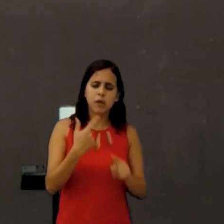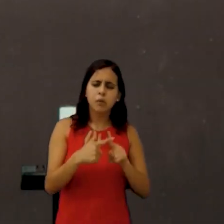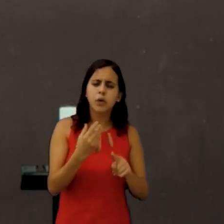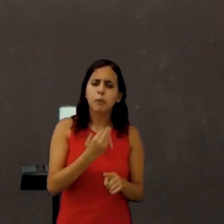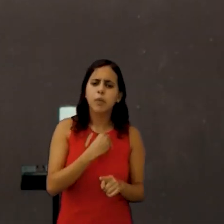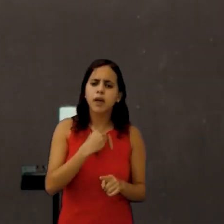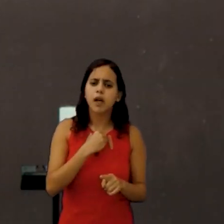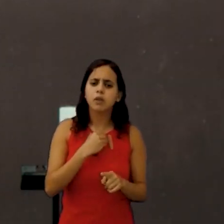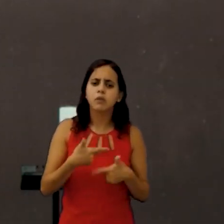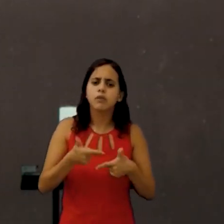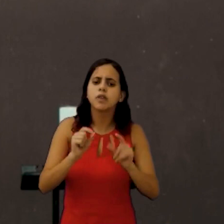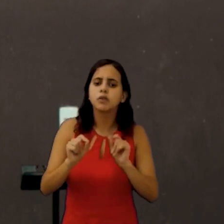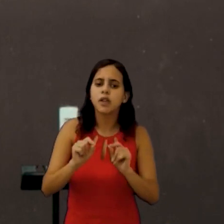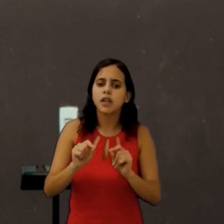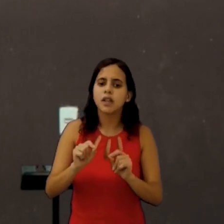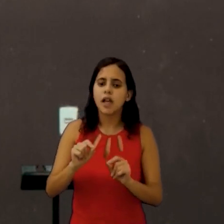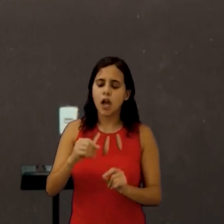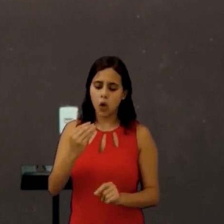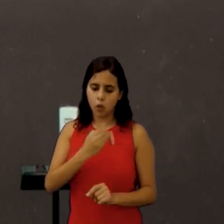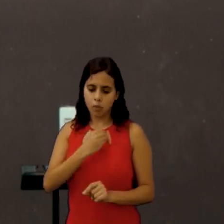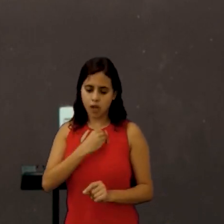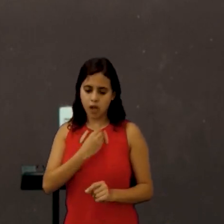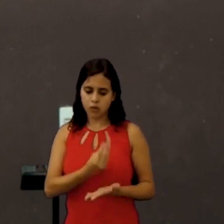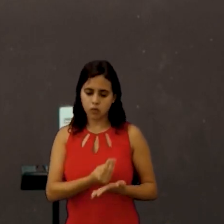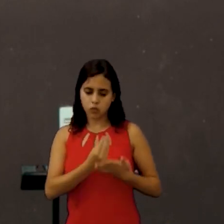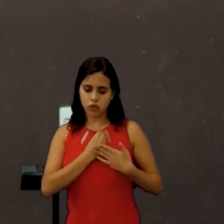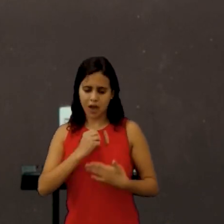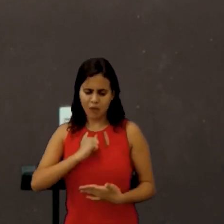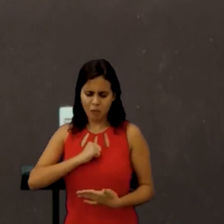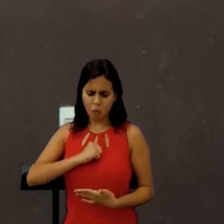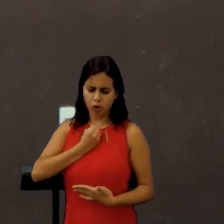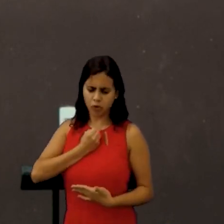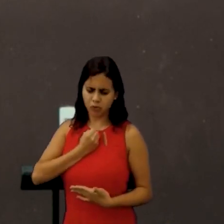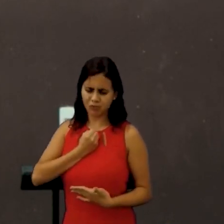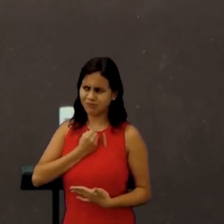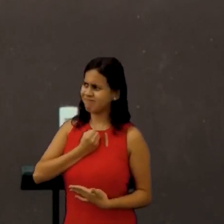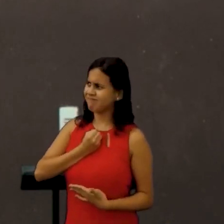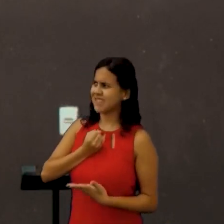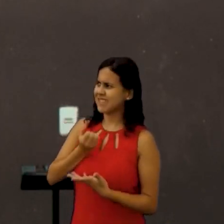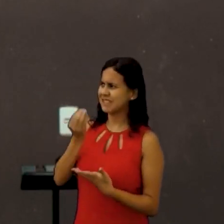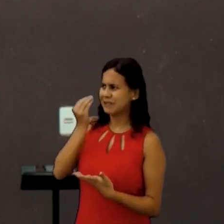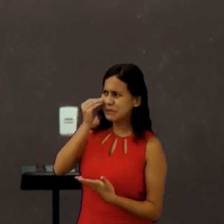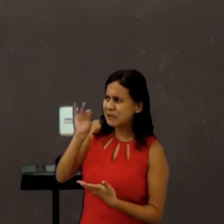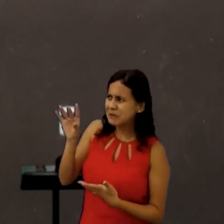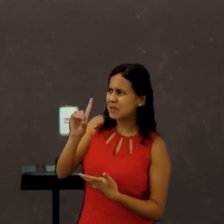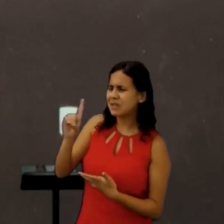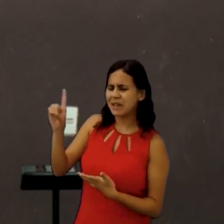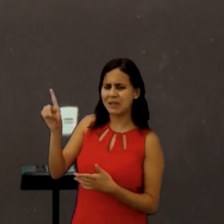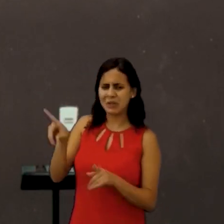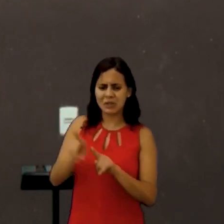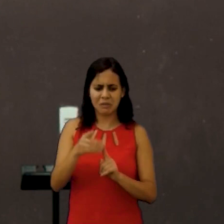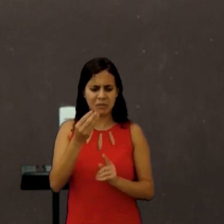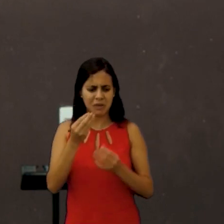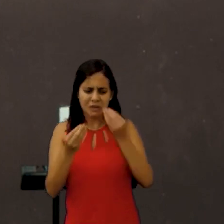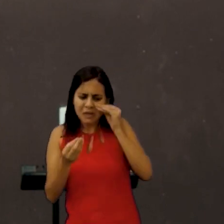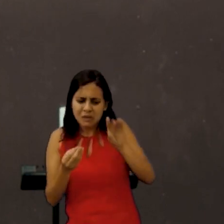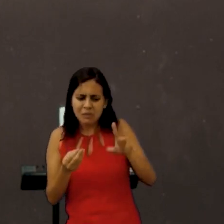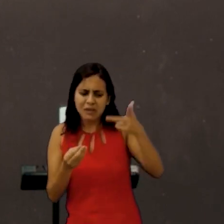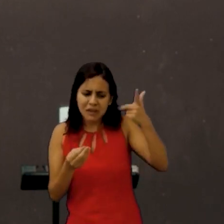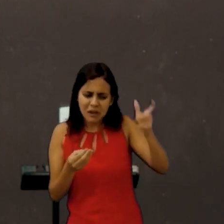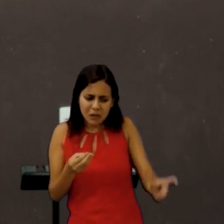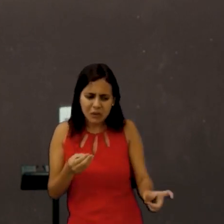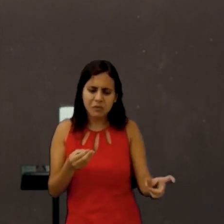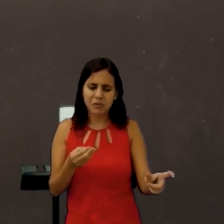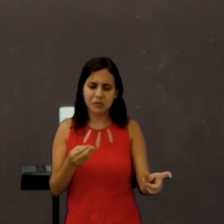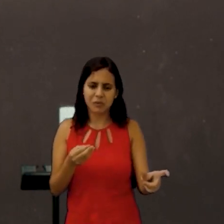faz? Traz o ódio do homem contra Deus e o ódio de uns contra os outros. O desprezo